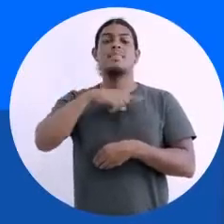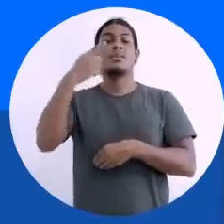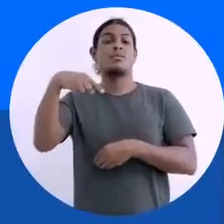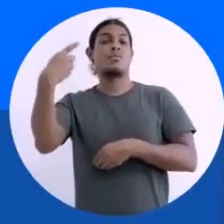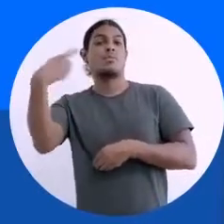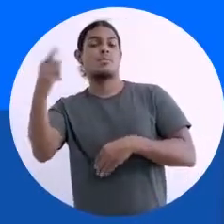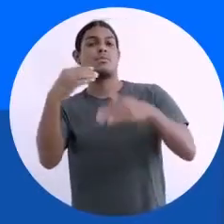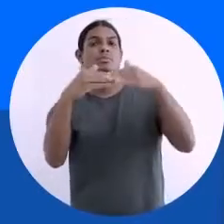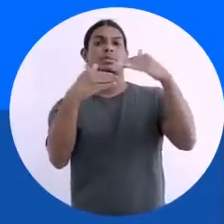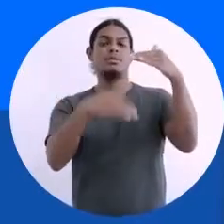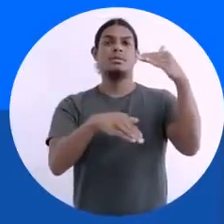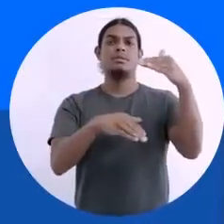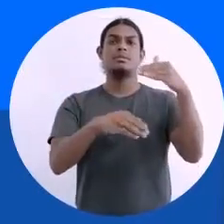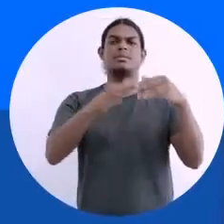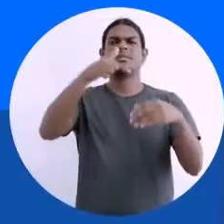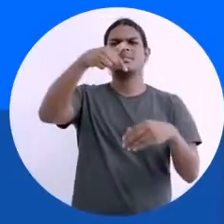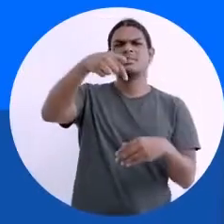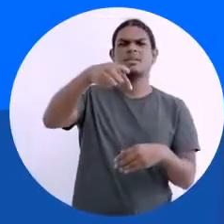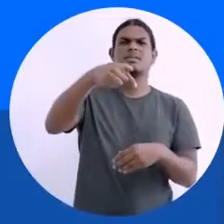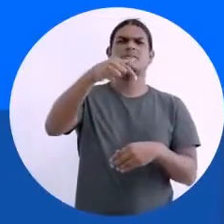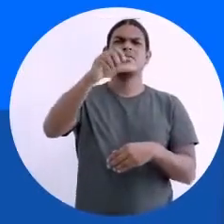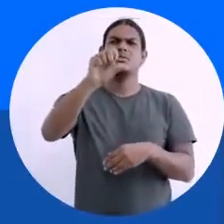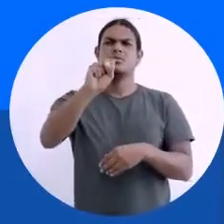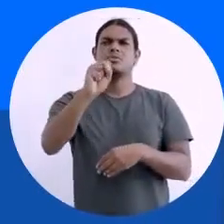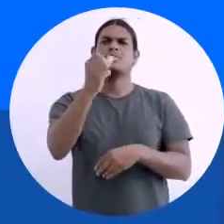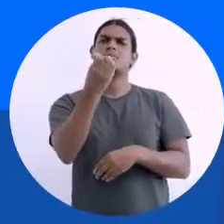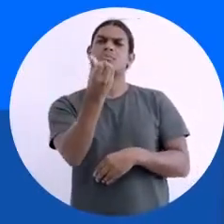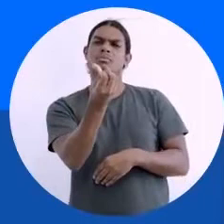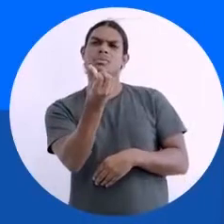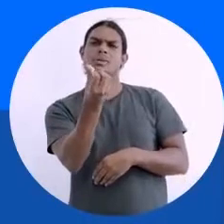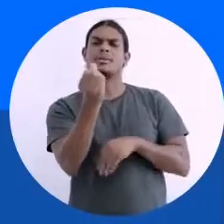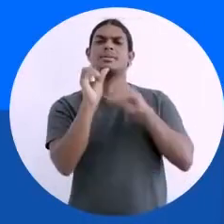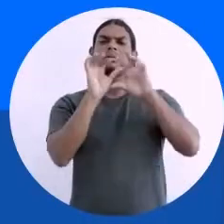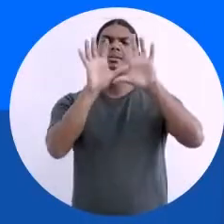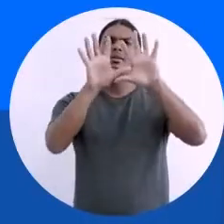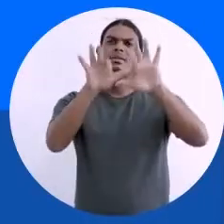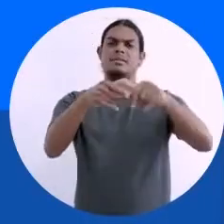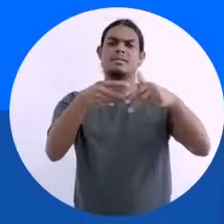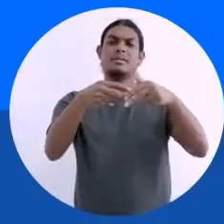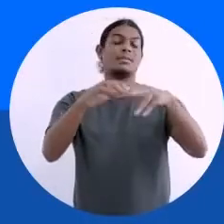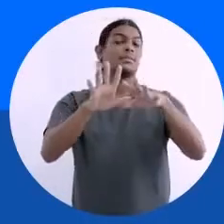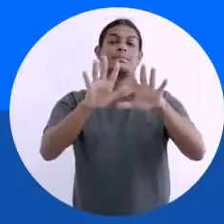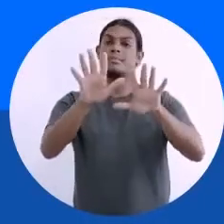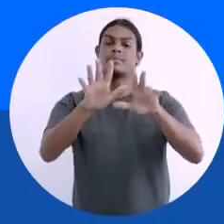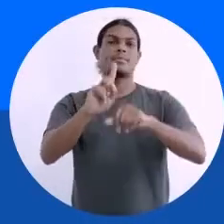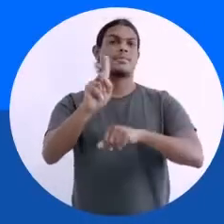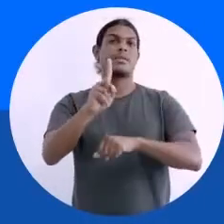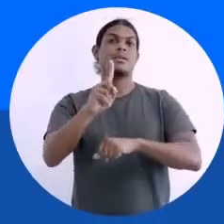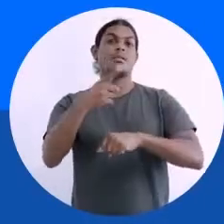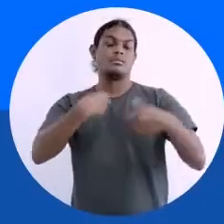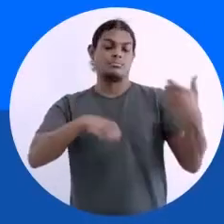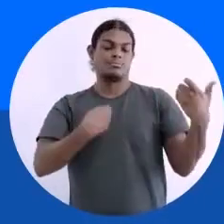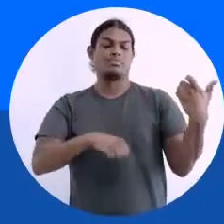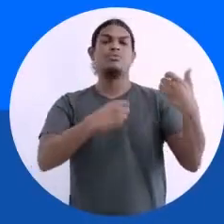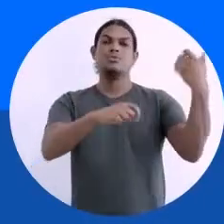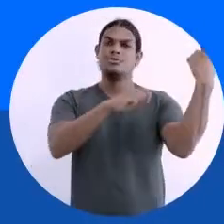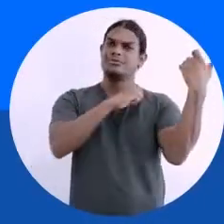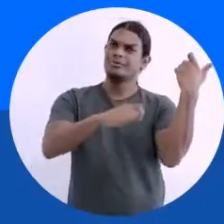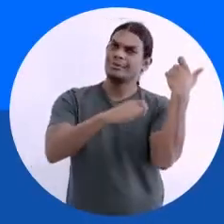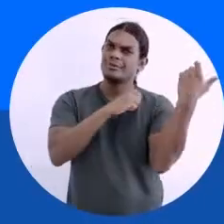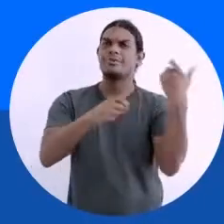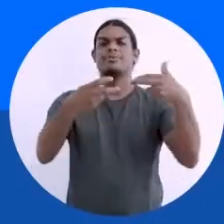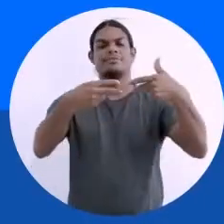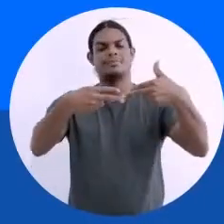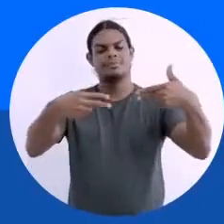específica, que é a 786, que é instrumentos musicais. Você pode perceber que é uma cadeia, tá? É uma relação. 700,